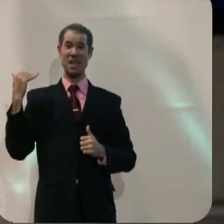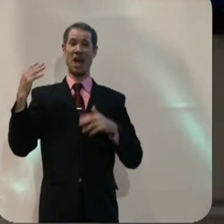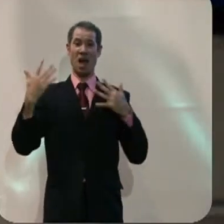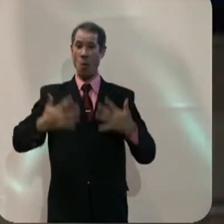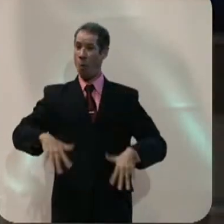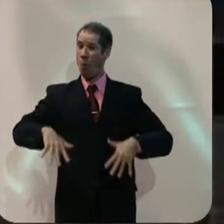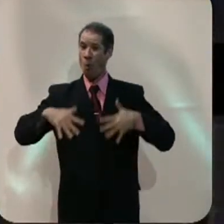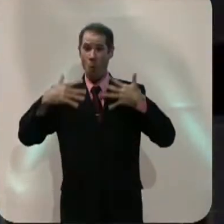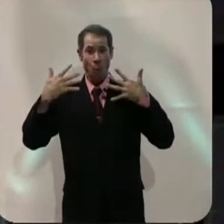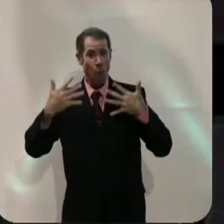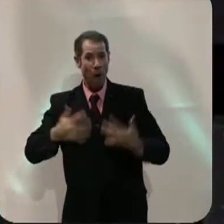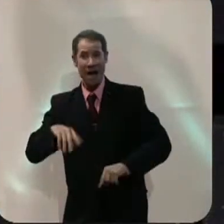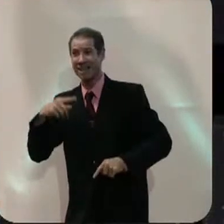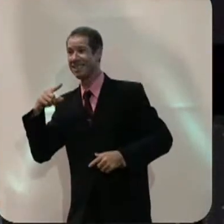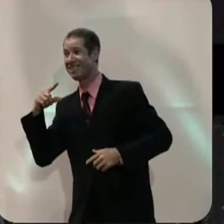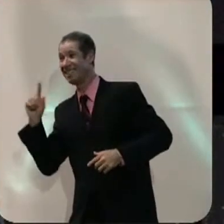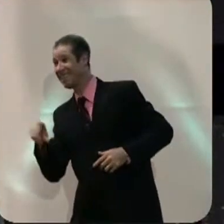Oh,